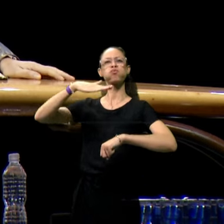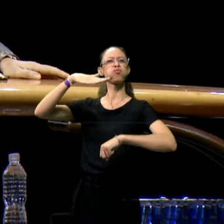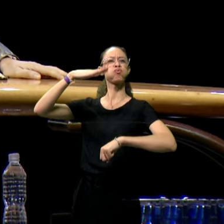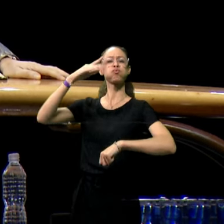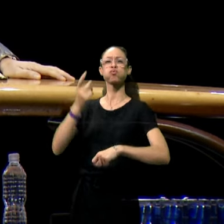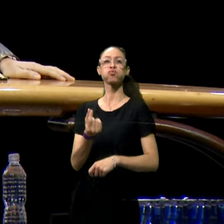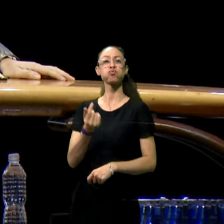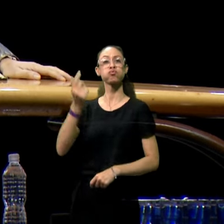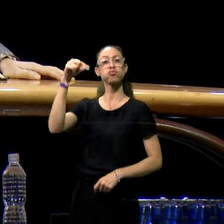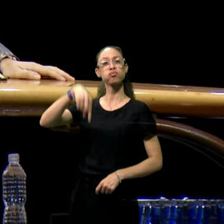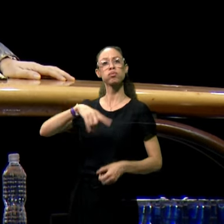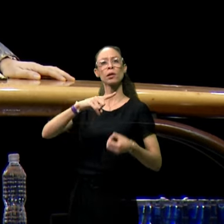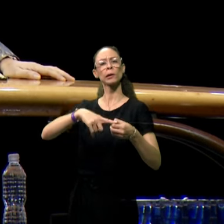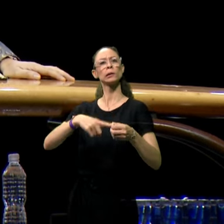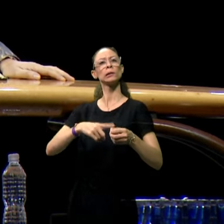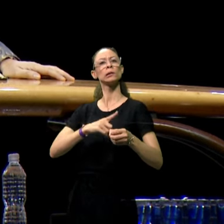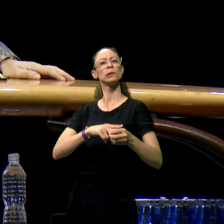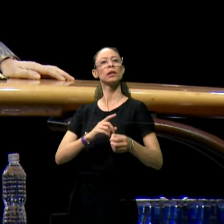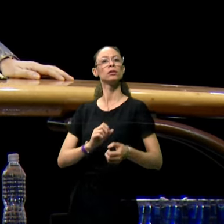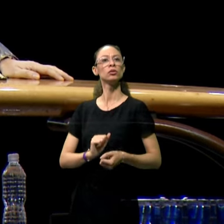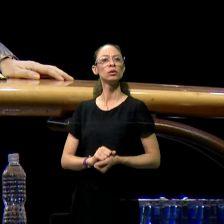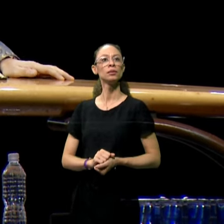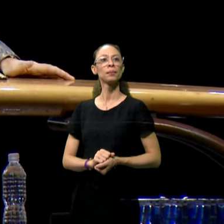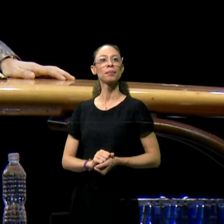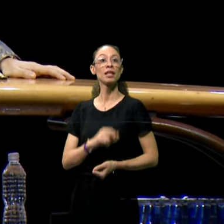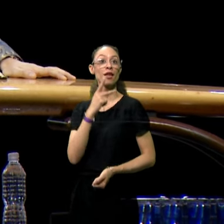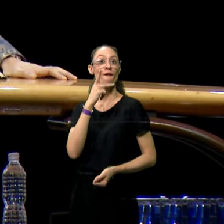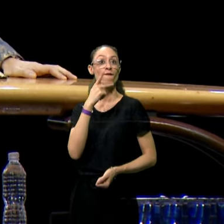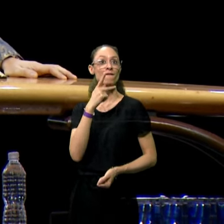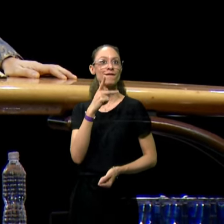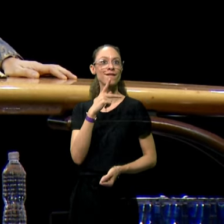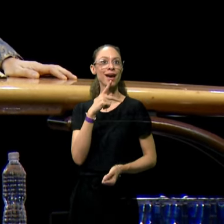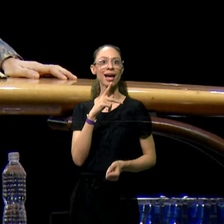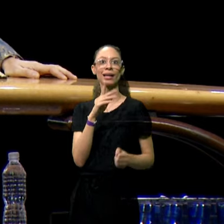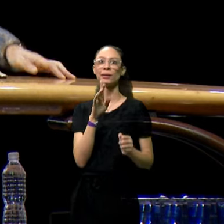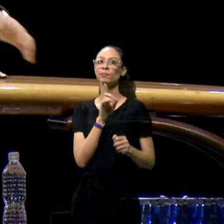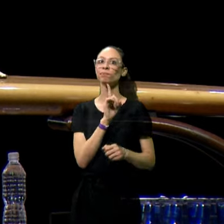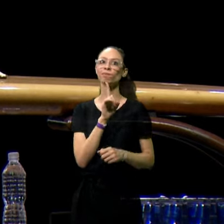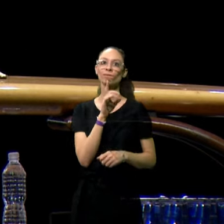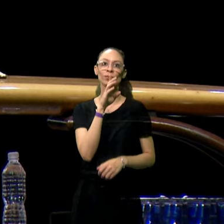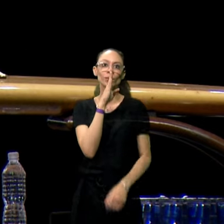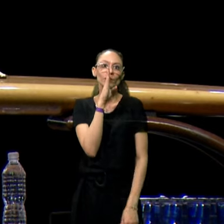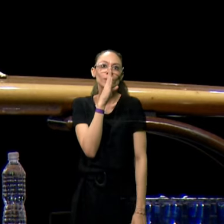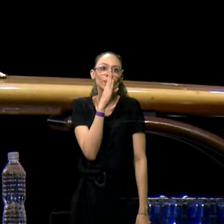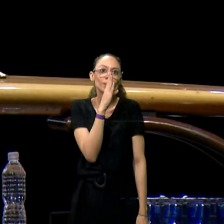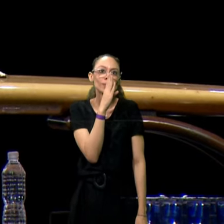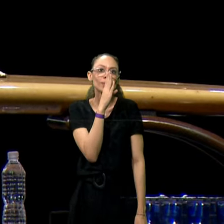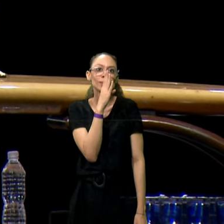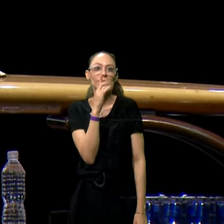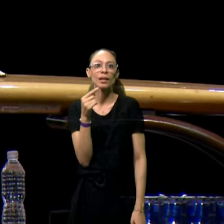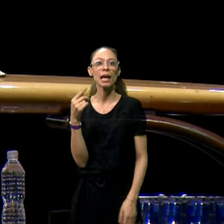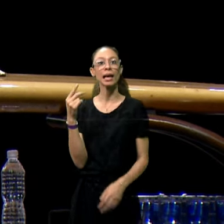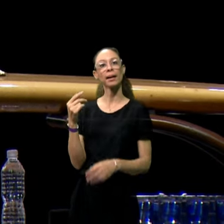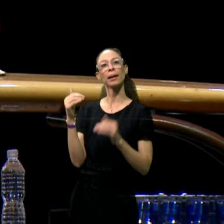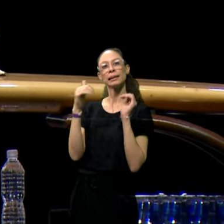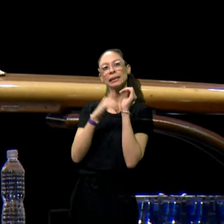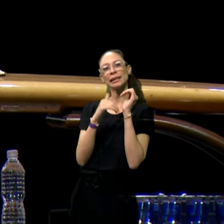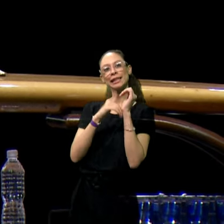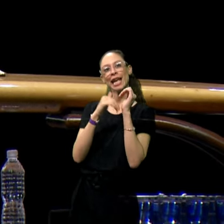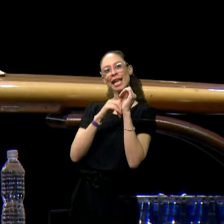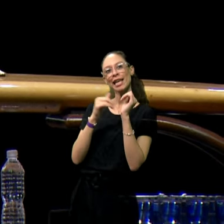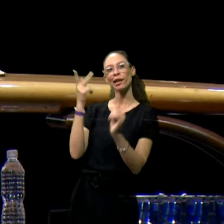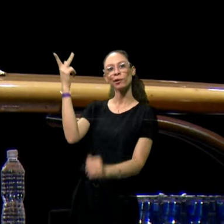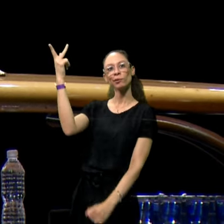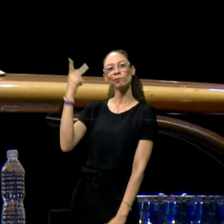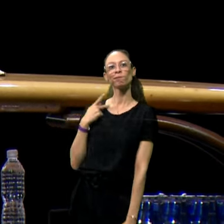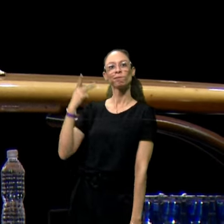cidade. Só que eu não fui contar para o pastor, não publiquei no Instagram. É uma oração íntima, né? É você com Deus, você tem